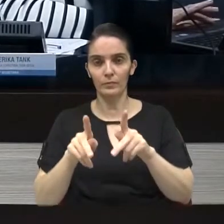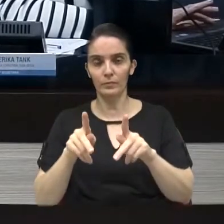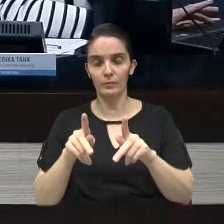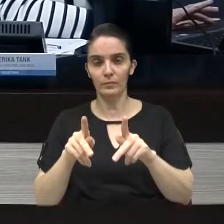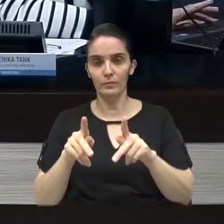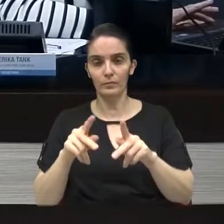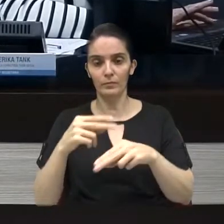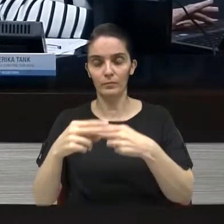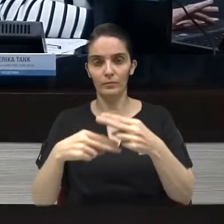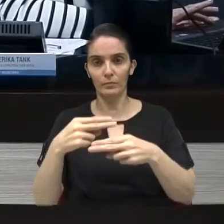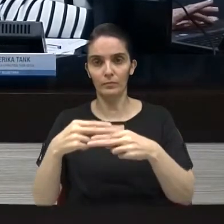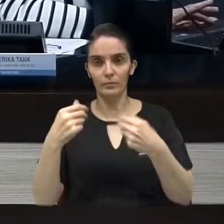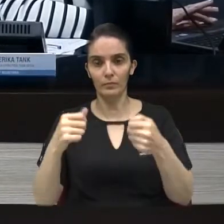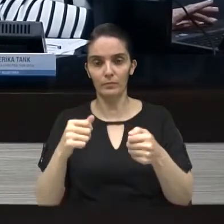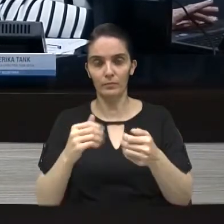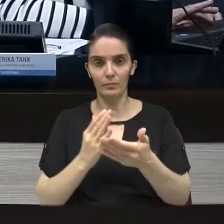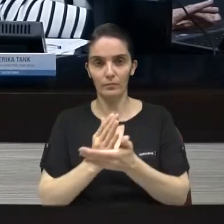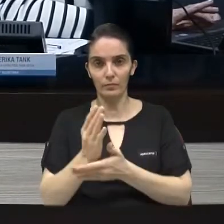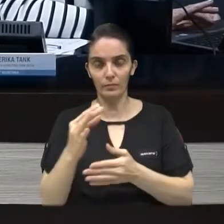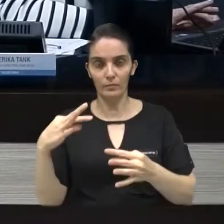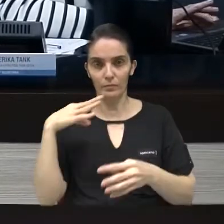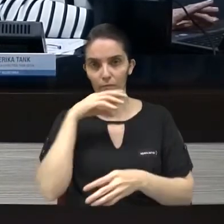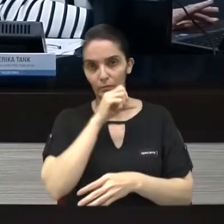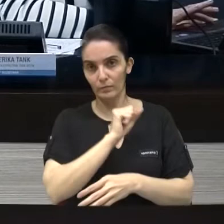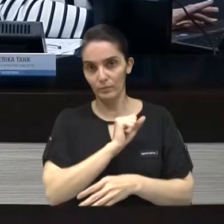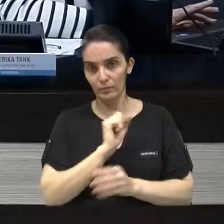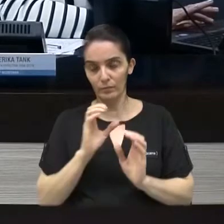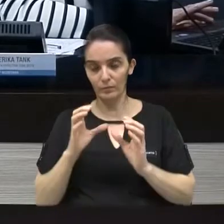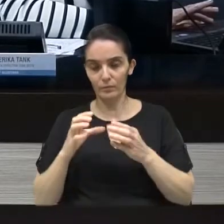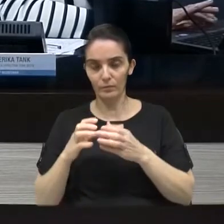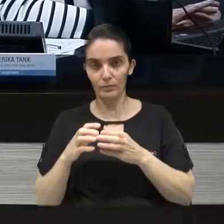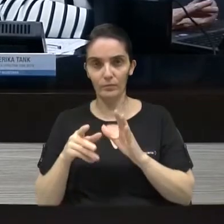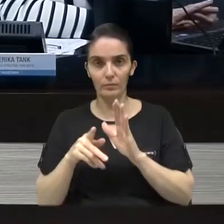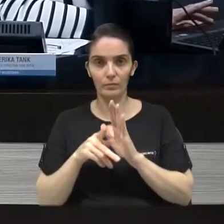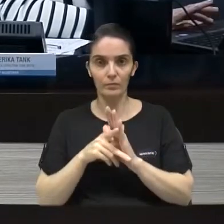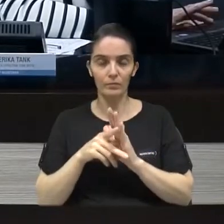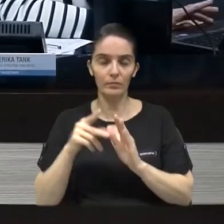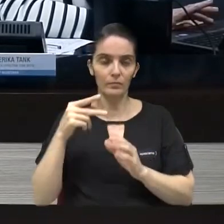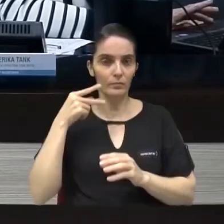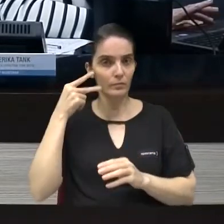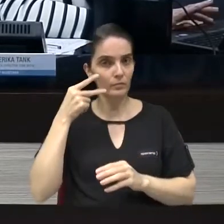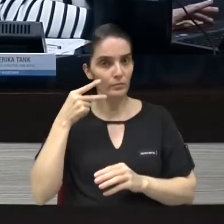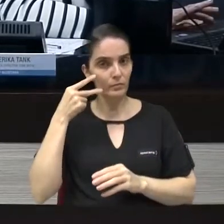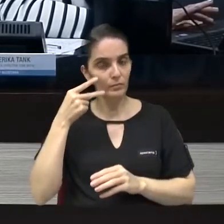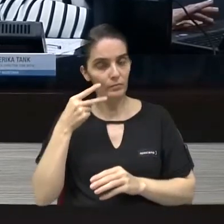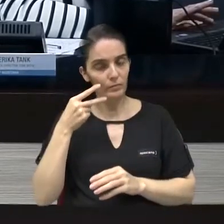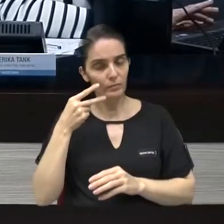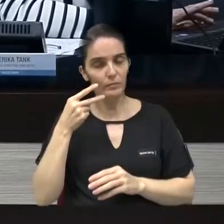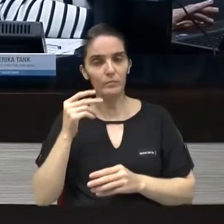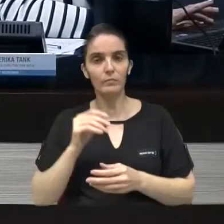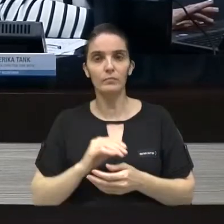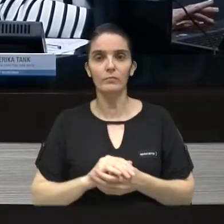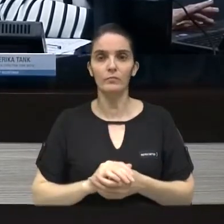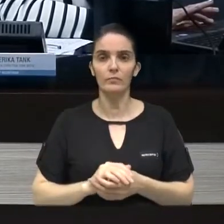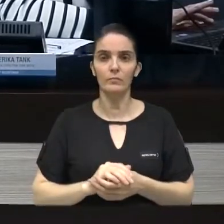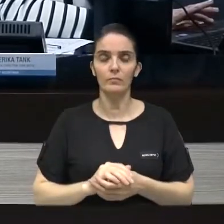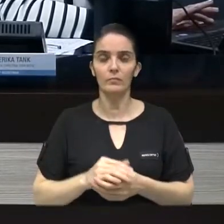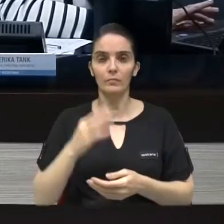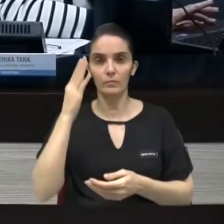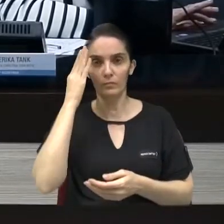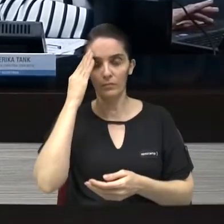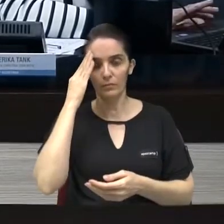prescindir de uma aprovação célere e inequívoca por parte dos nobres membros desta Igreja Casa de Leis, vestindo